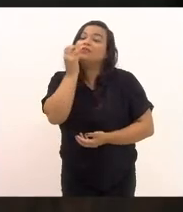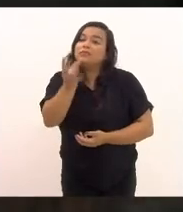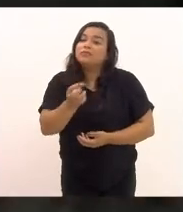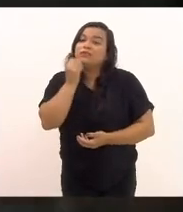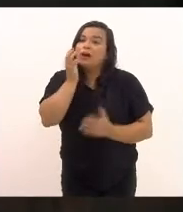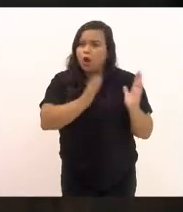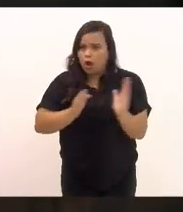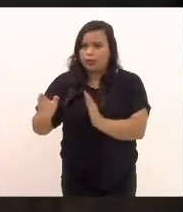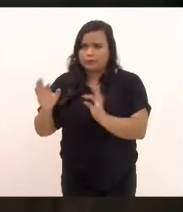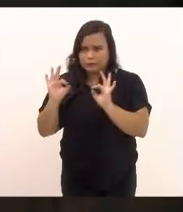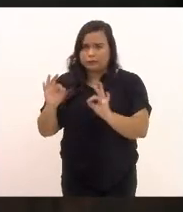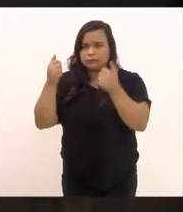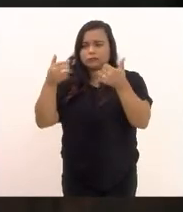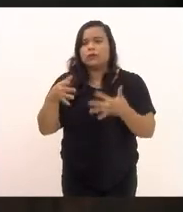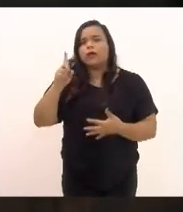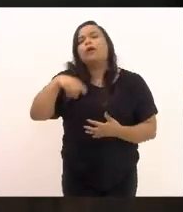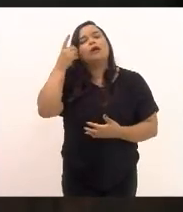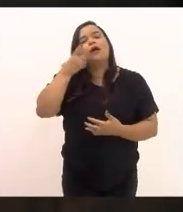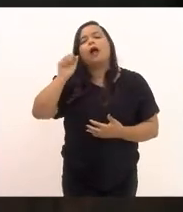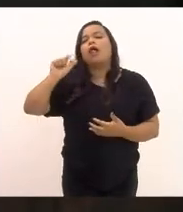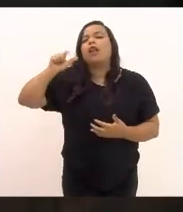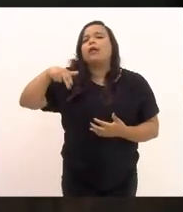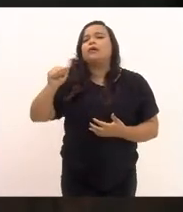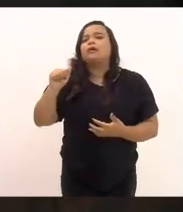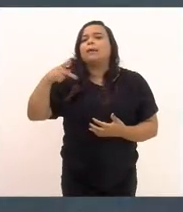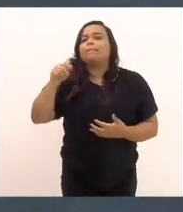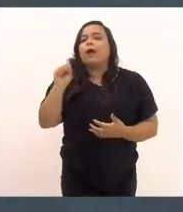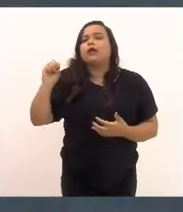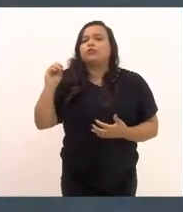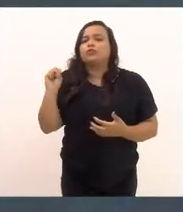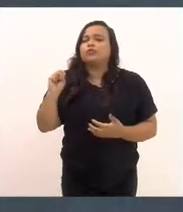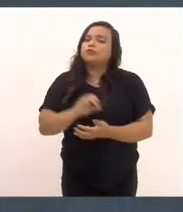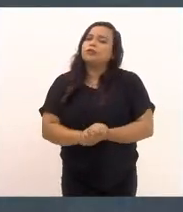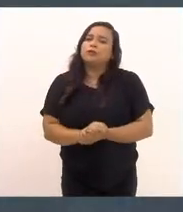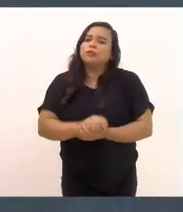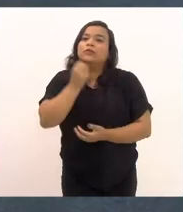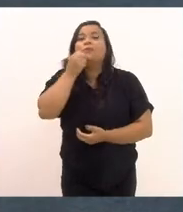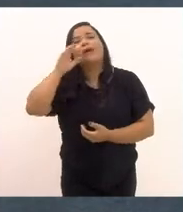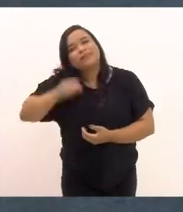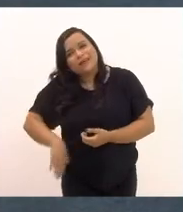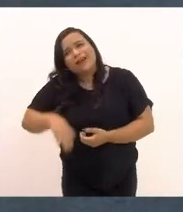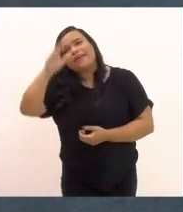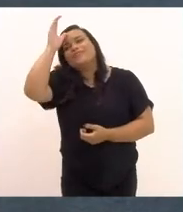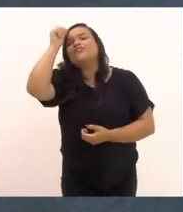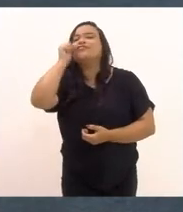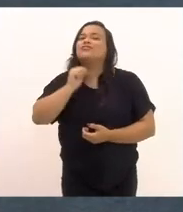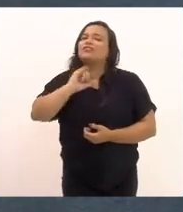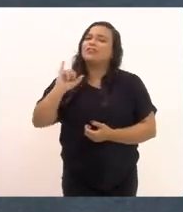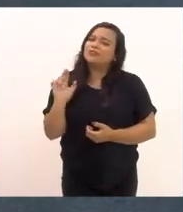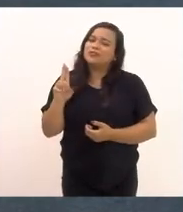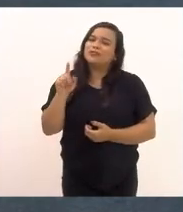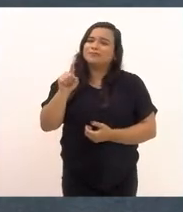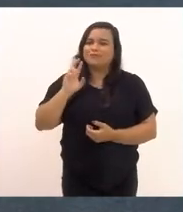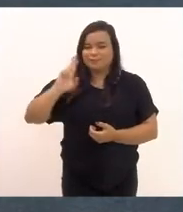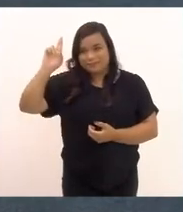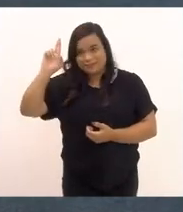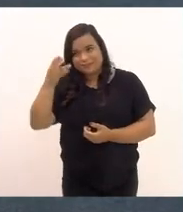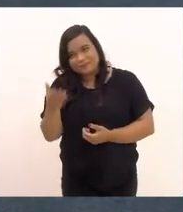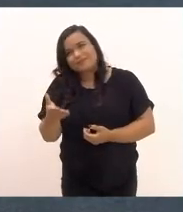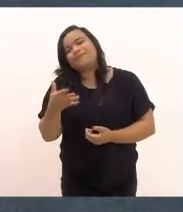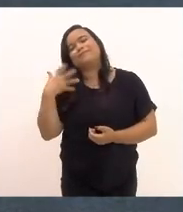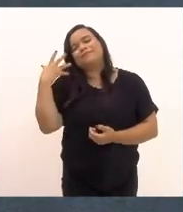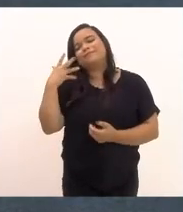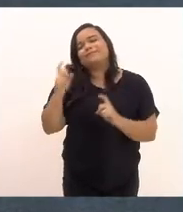questão de ordem, deputada Alana Passos. Boa tarde, deputada Tia Ju, que está presidindo essa sessão. E